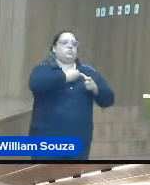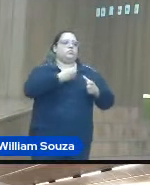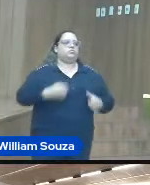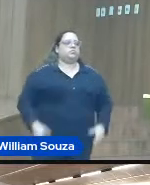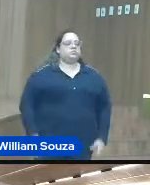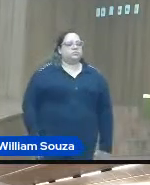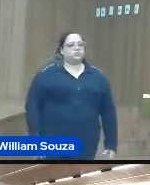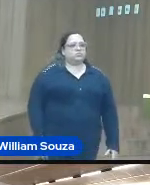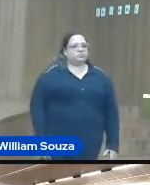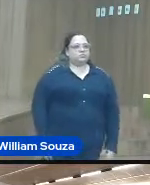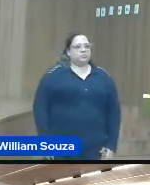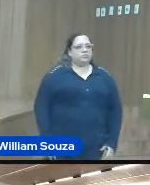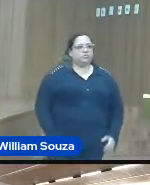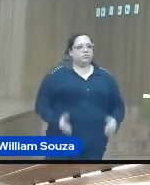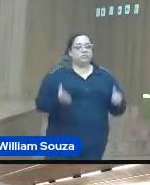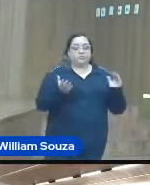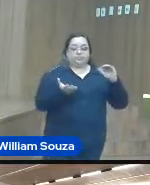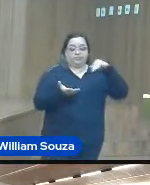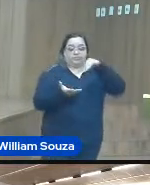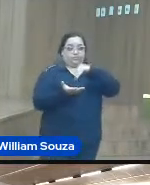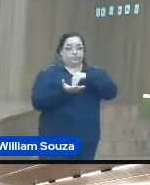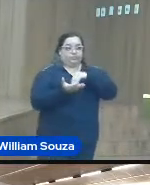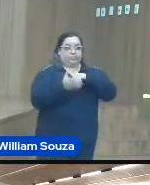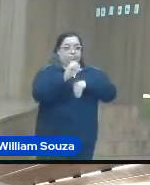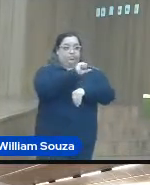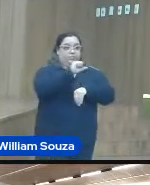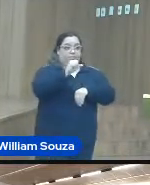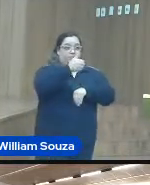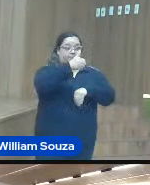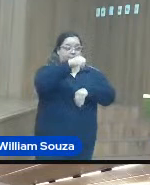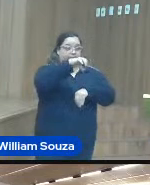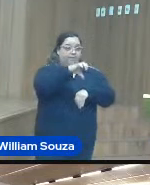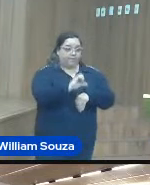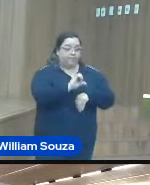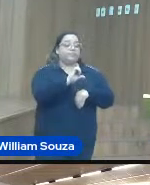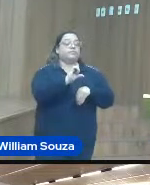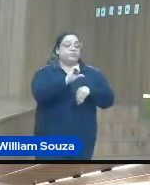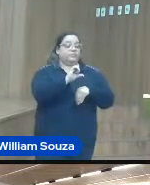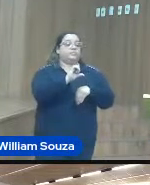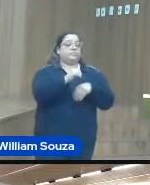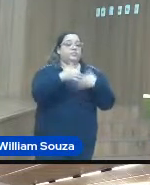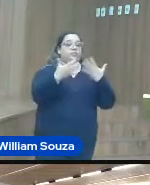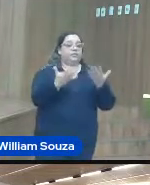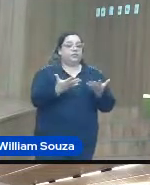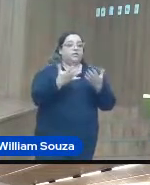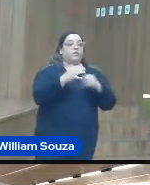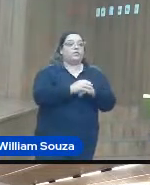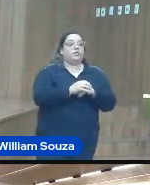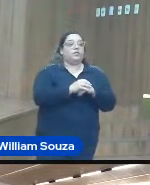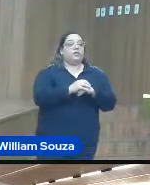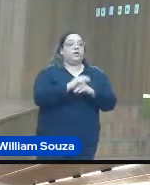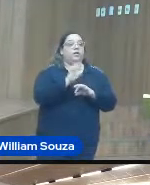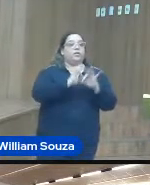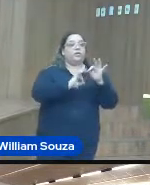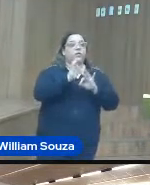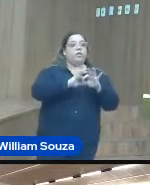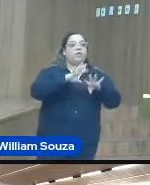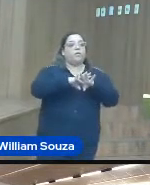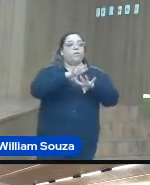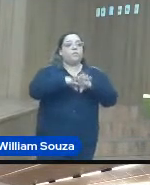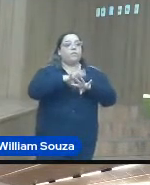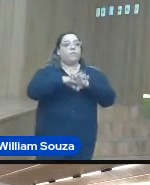No final do século XIX, eu diria para vocês que boa parte da produção matemática que foi realizada no